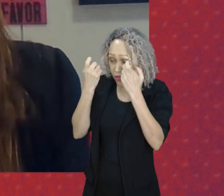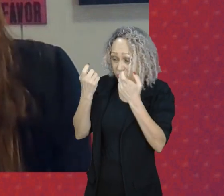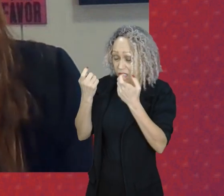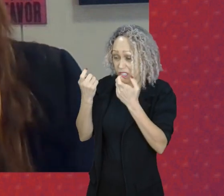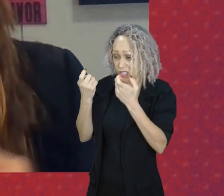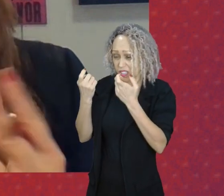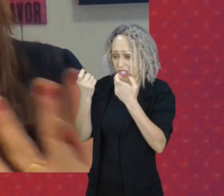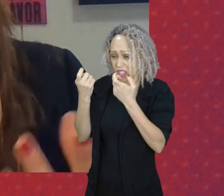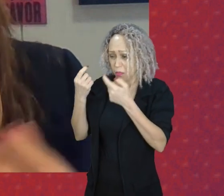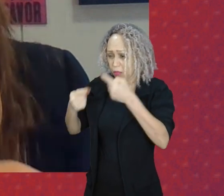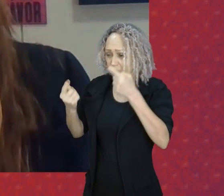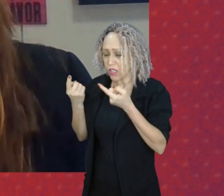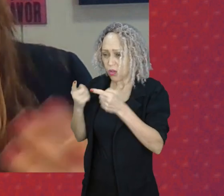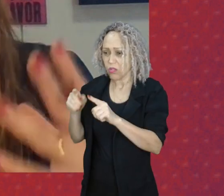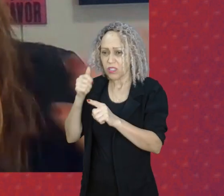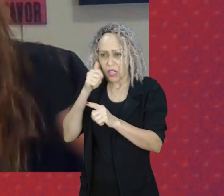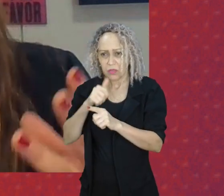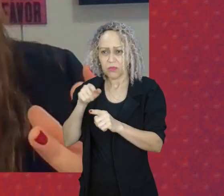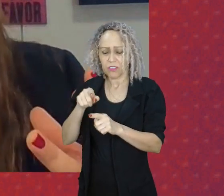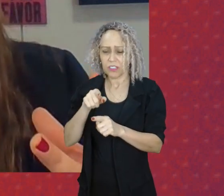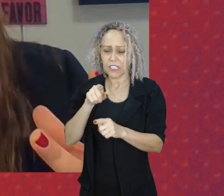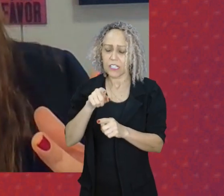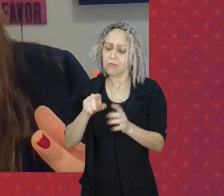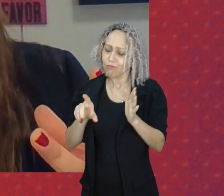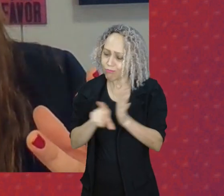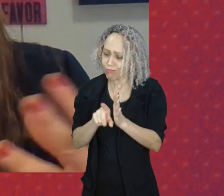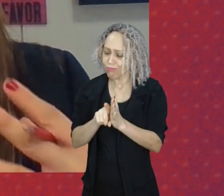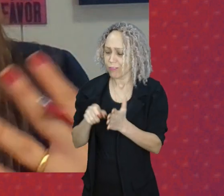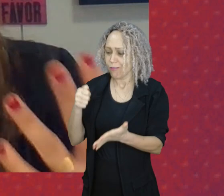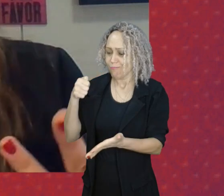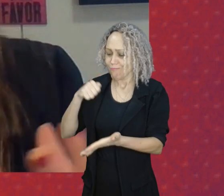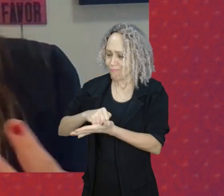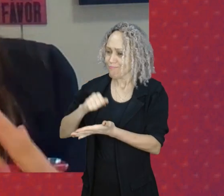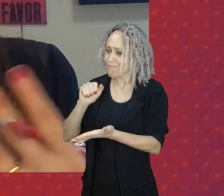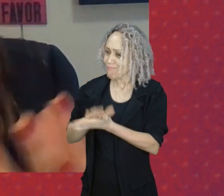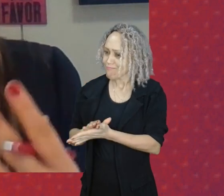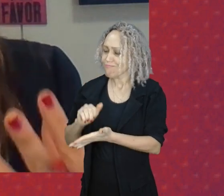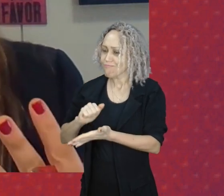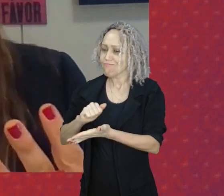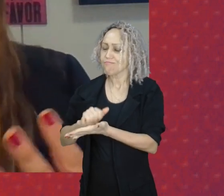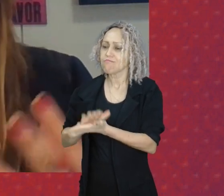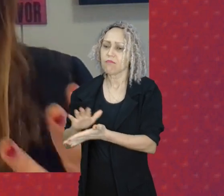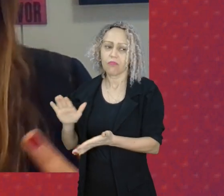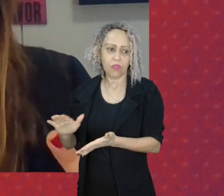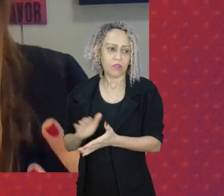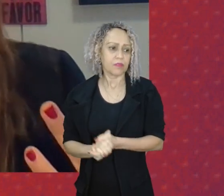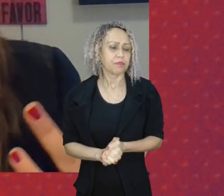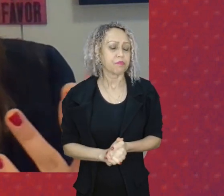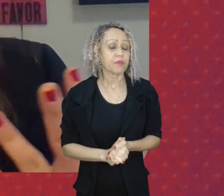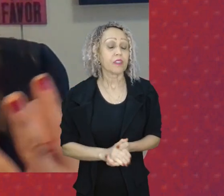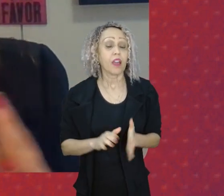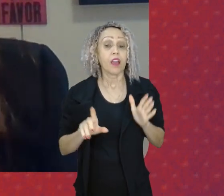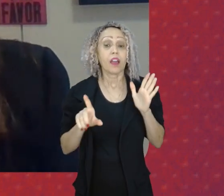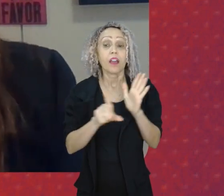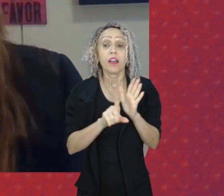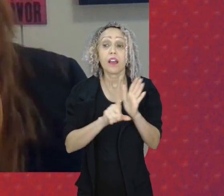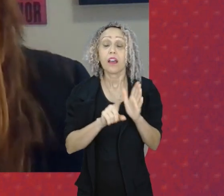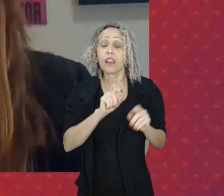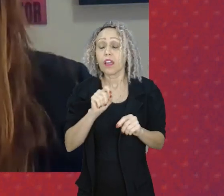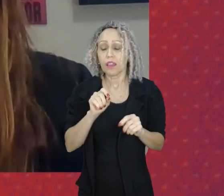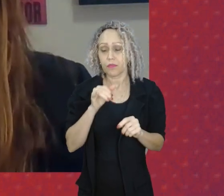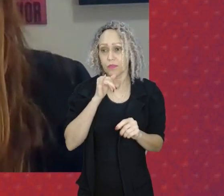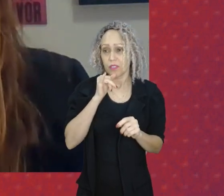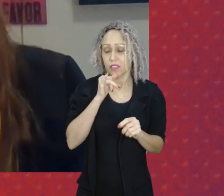mulher. E, enfim, aí a violência política contra a mulher, pela lei, é conceituada como toda ação, conduta ou omissão